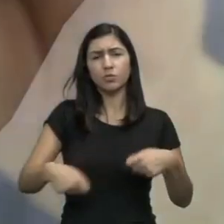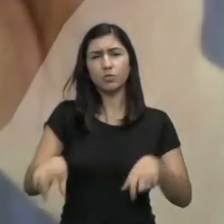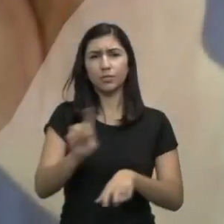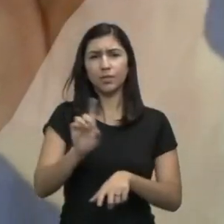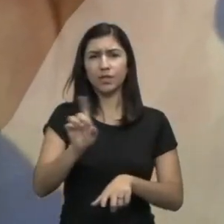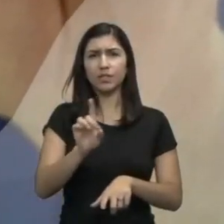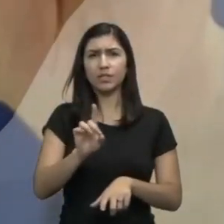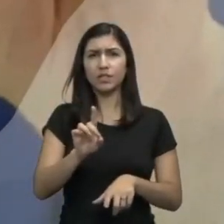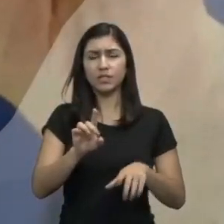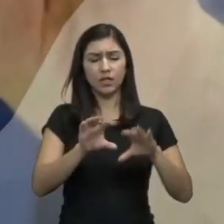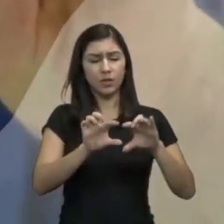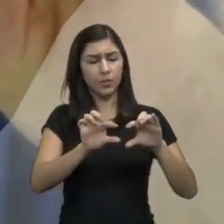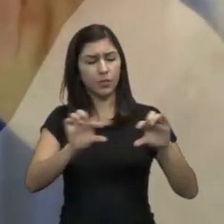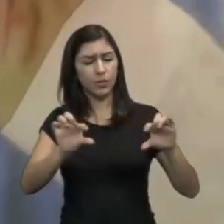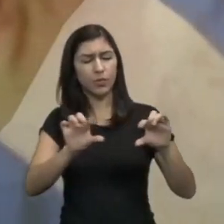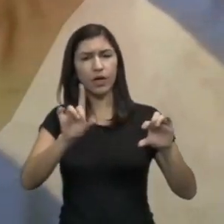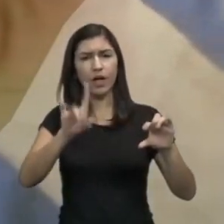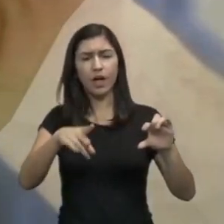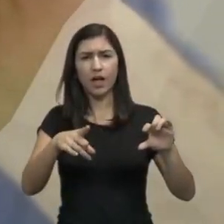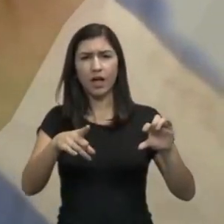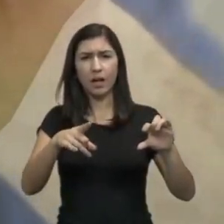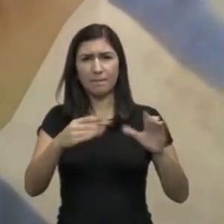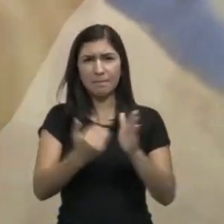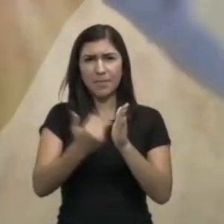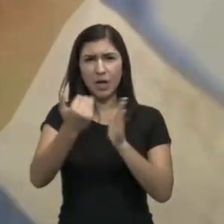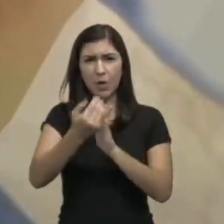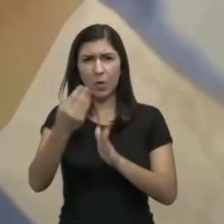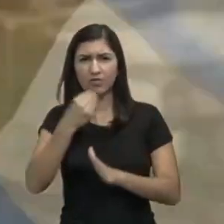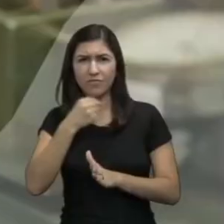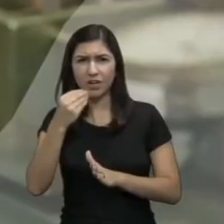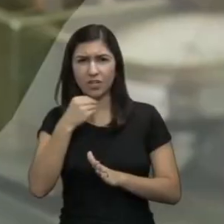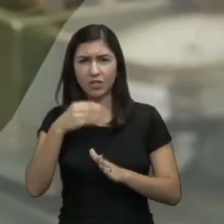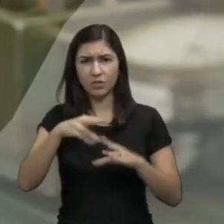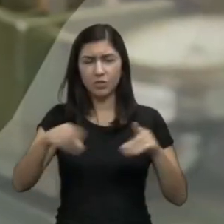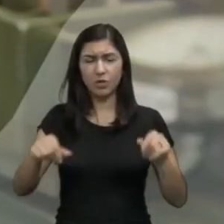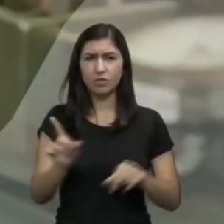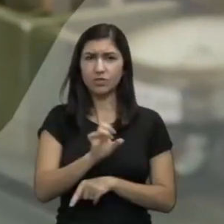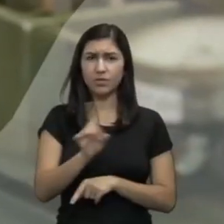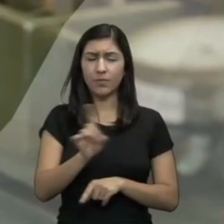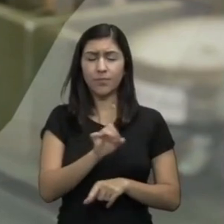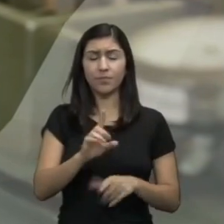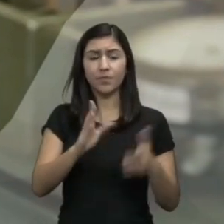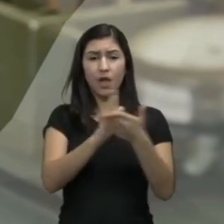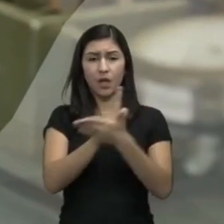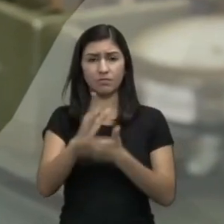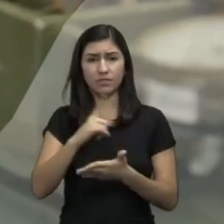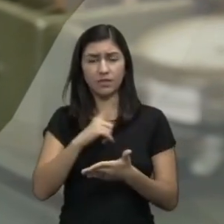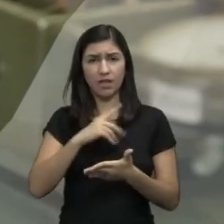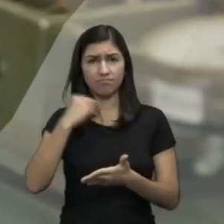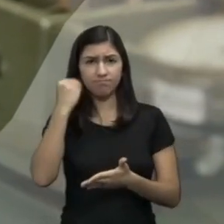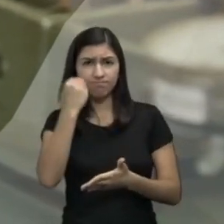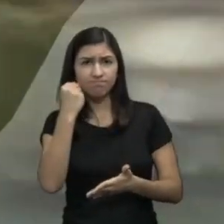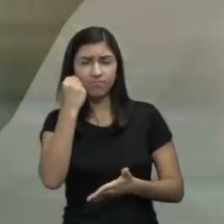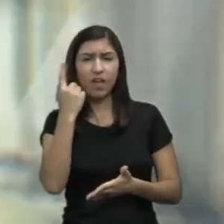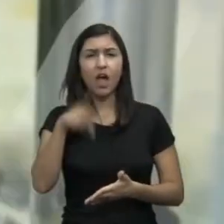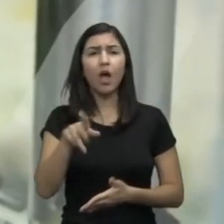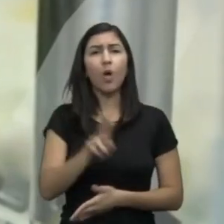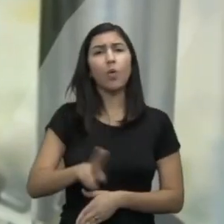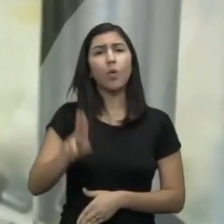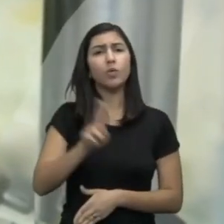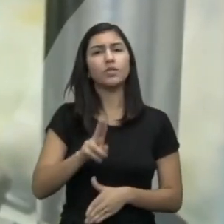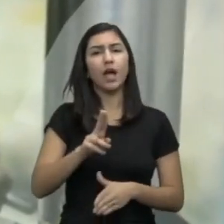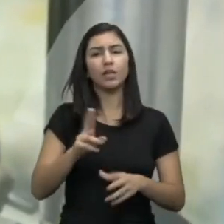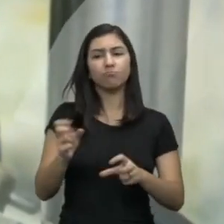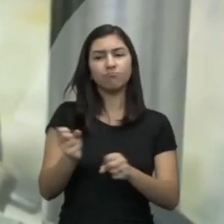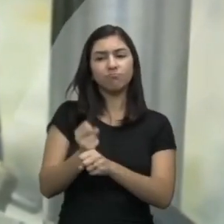necessariamente este plano imposto pelo ensaio é o plano de maior fragilidade do solo. Os parâmetros obtidos com esses ensaios são utilizados em